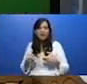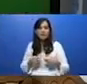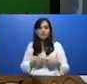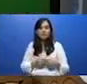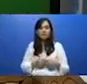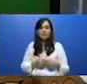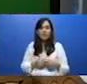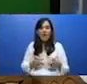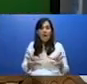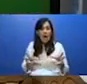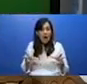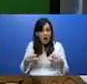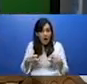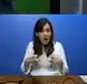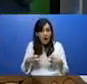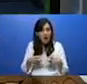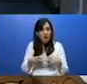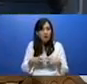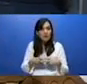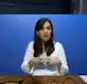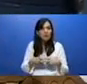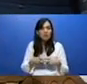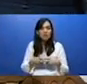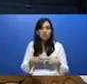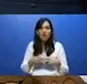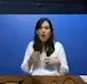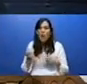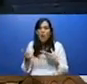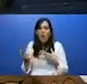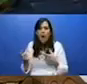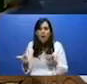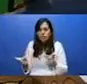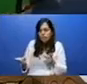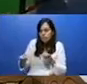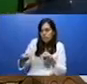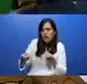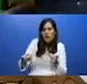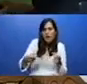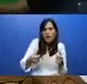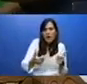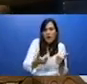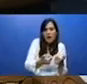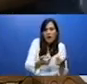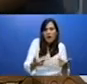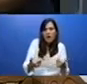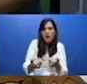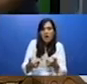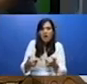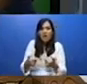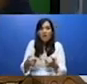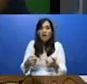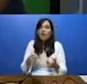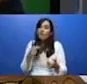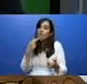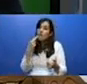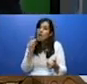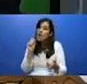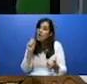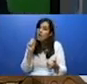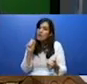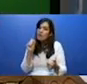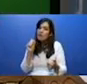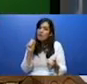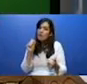As garras em formato de ganchos nos polegares indicam que este animal era um